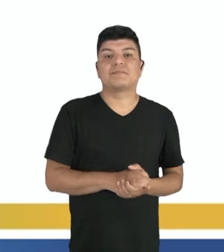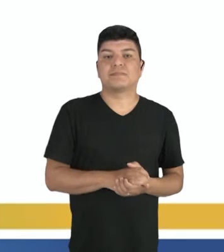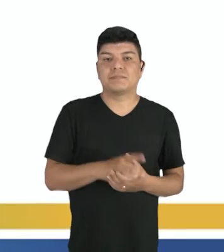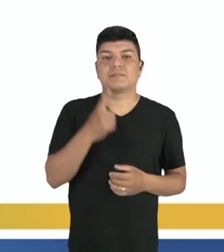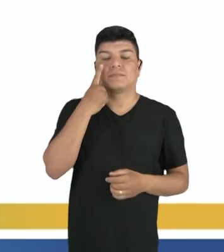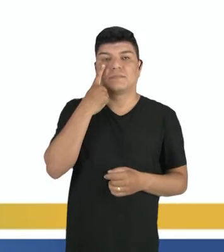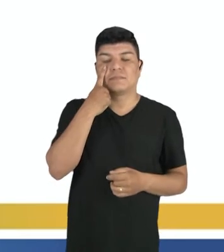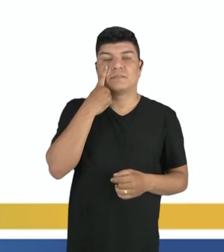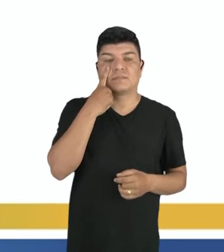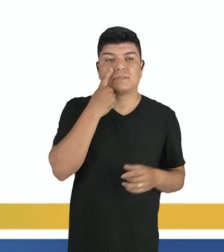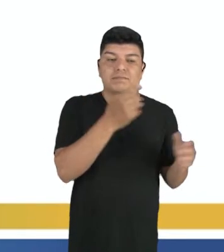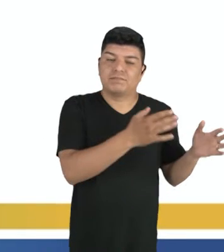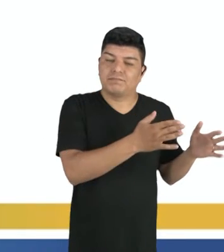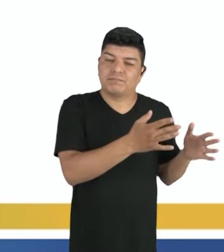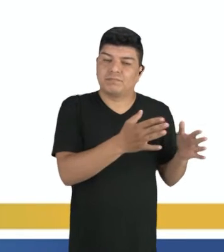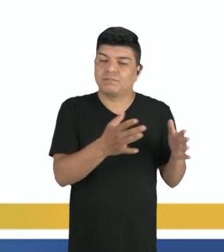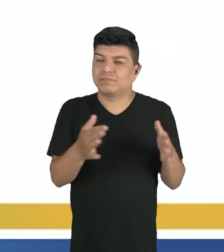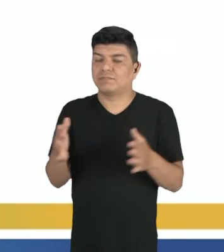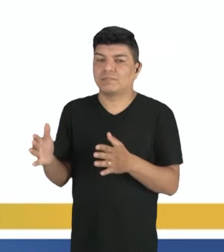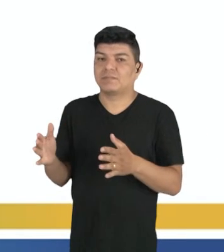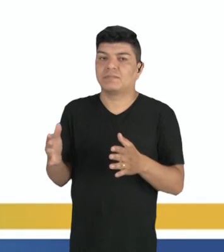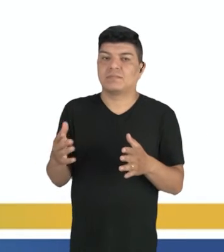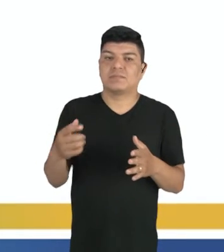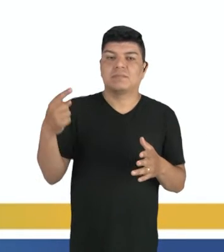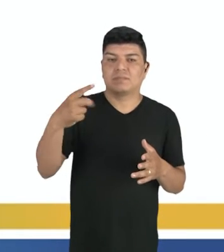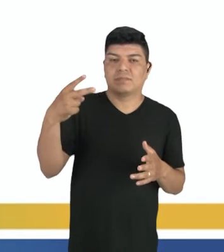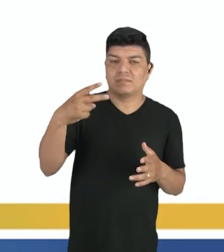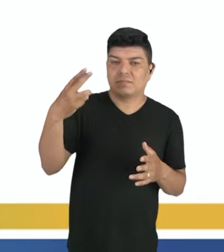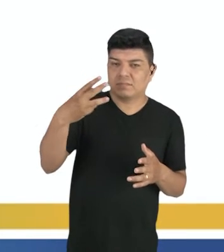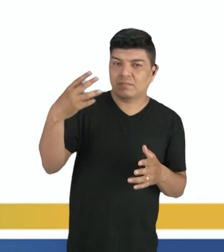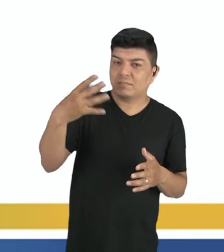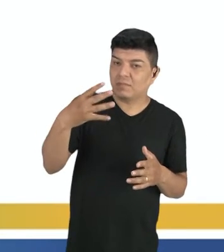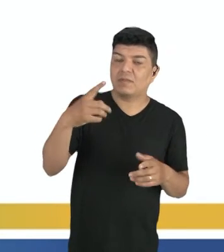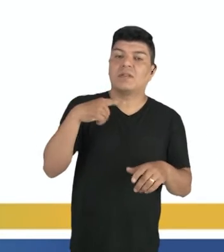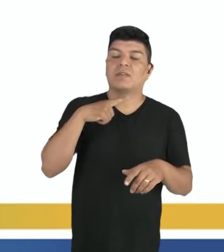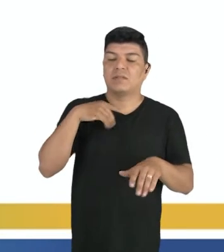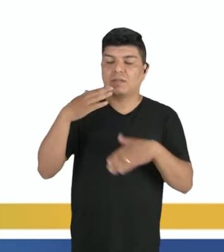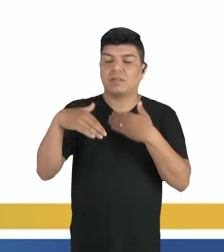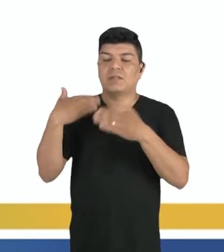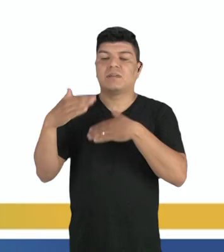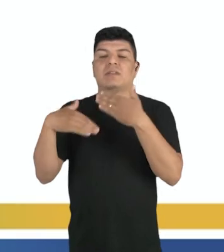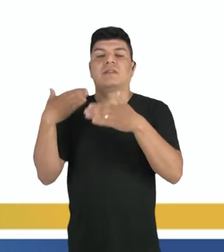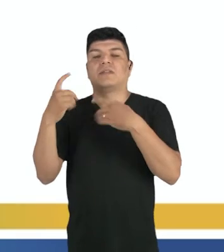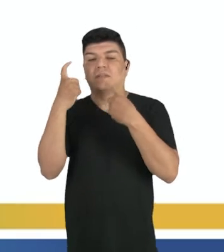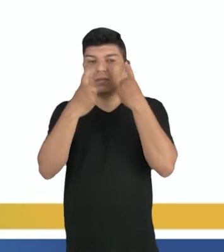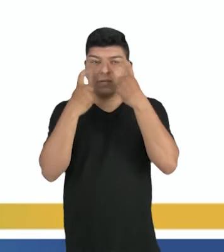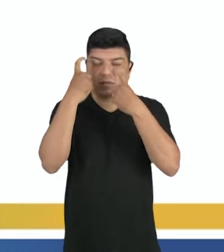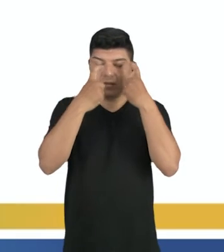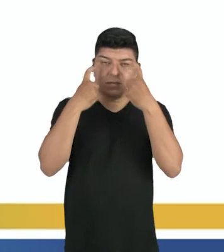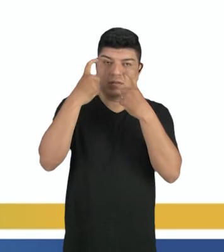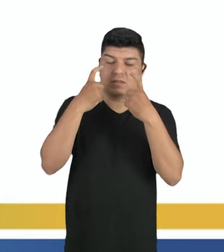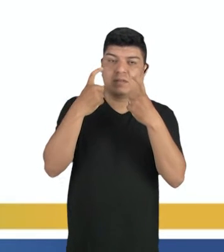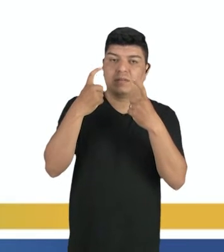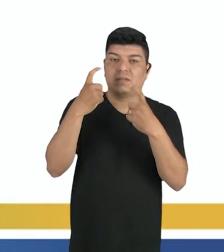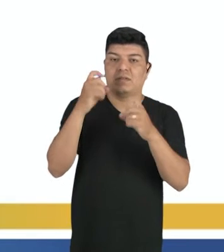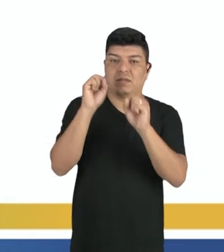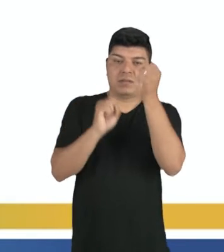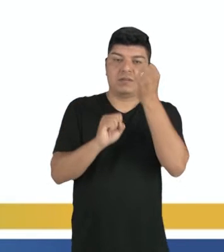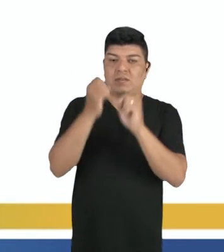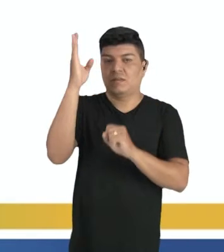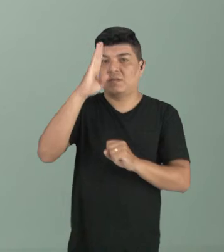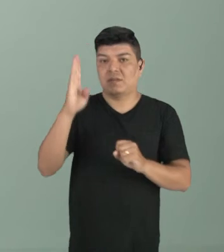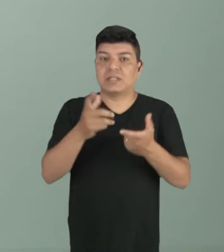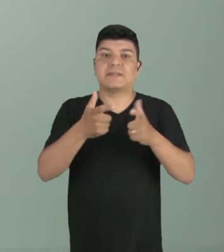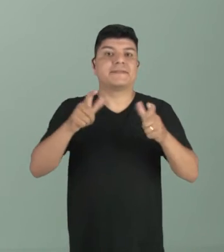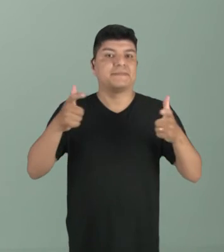Nós vimos aí, ao longo da evolução dos períodos aí, que houve esse desenvolvimento. Houve a preocupação que as indústrias